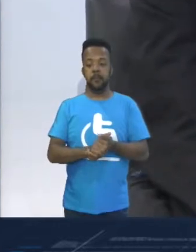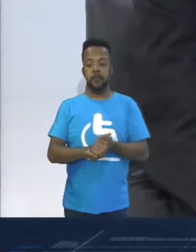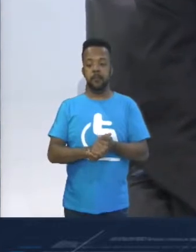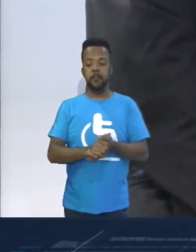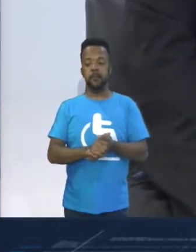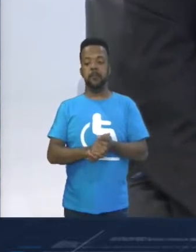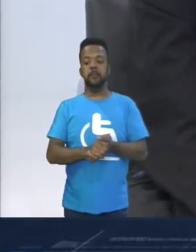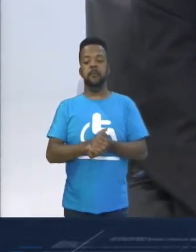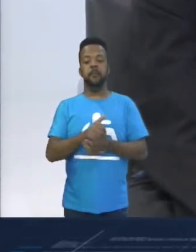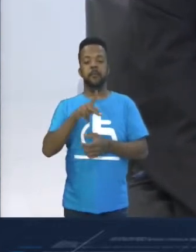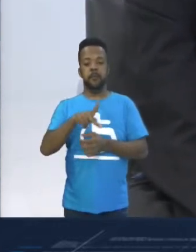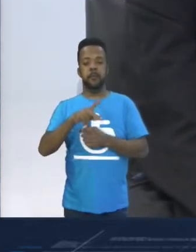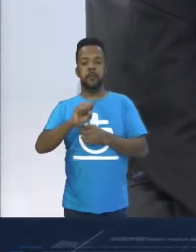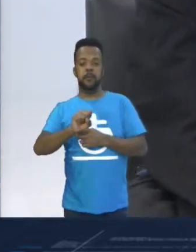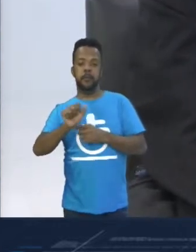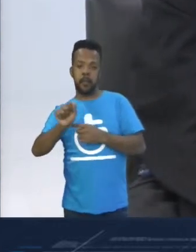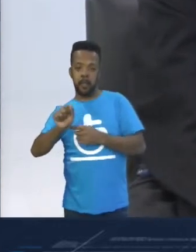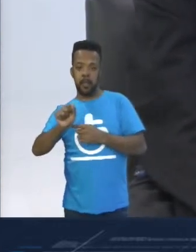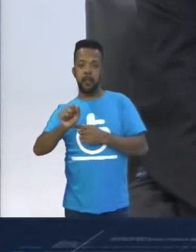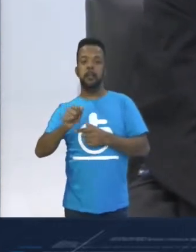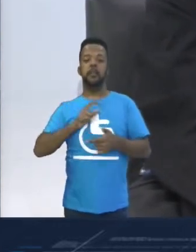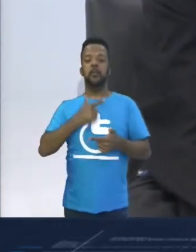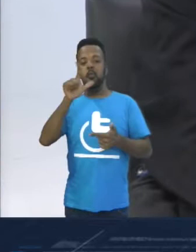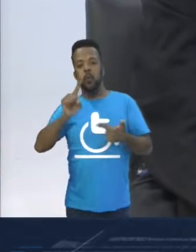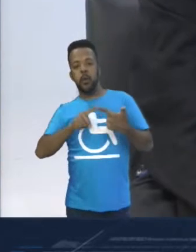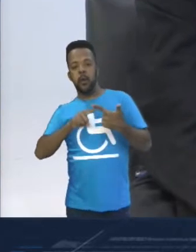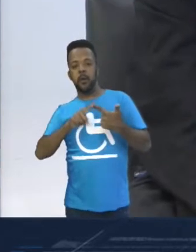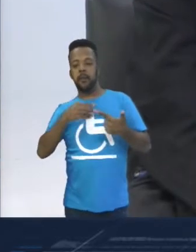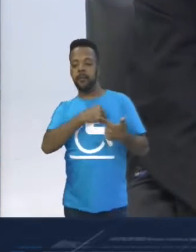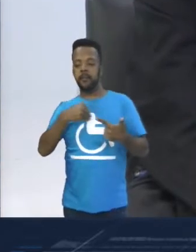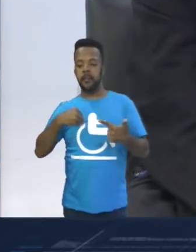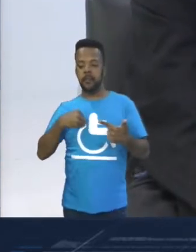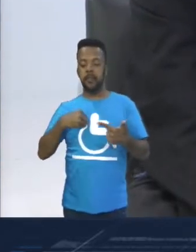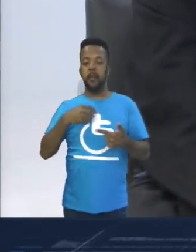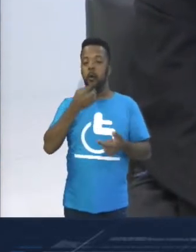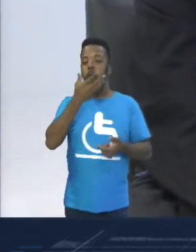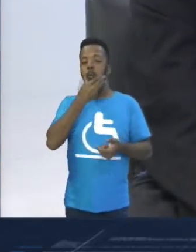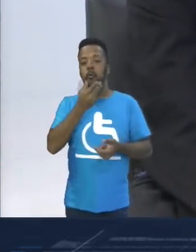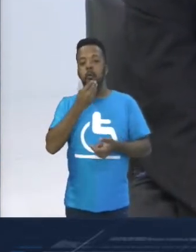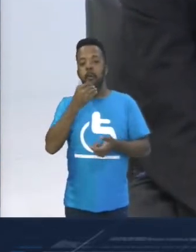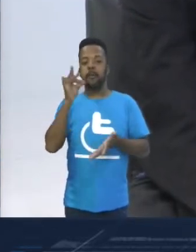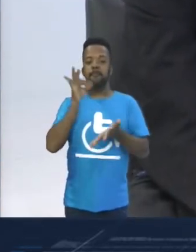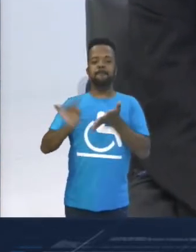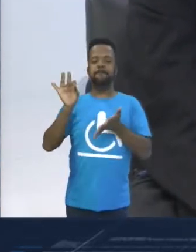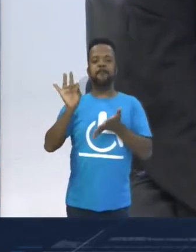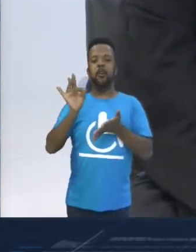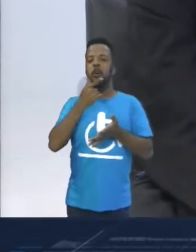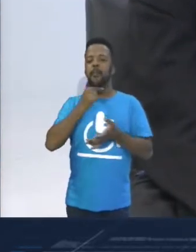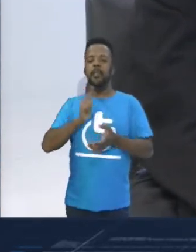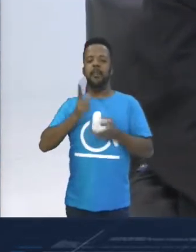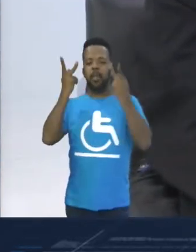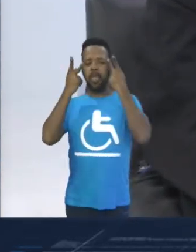PSA, né? Isso. E tem um outro exame que é feito, que é aquele que o homem tem medo,